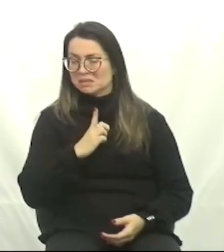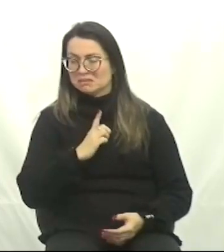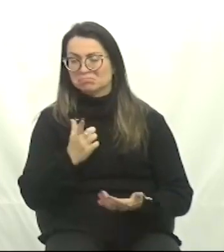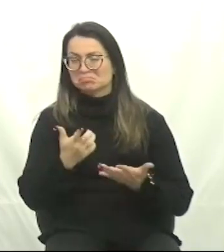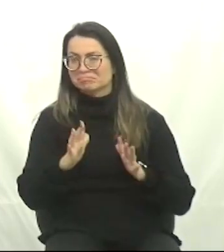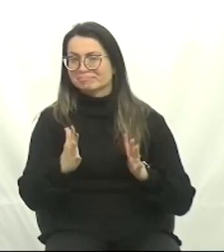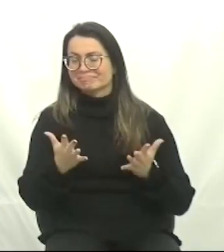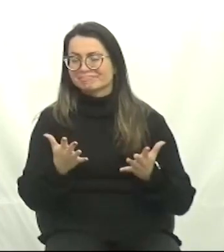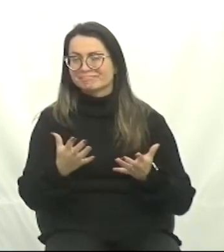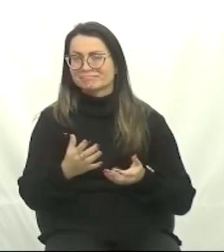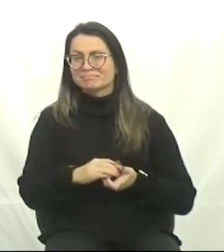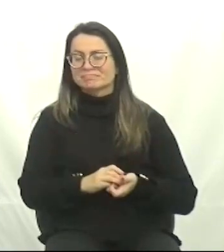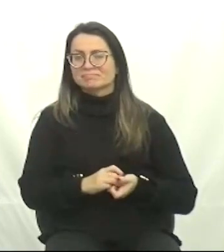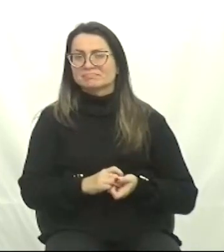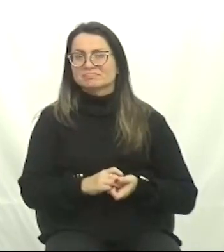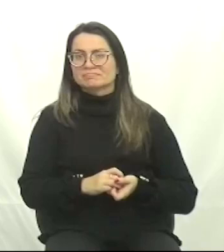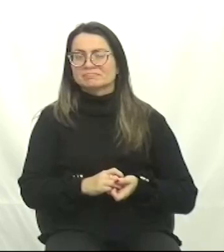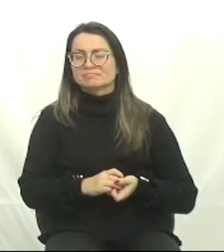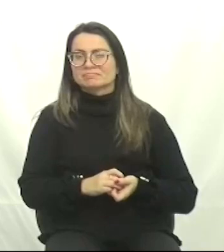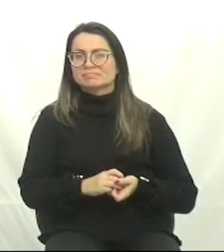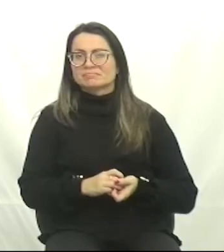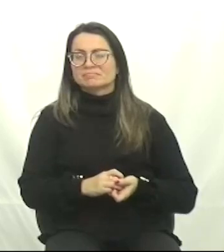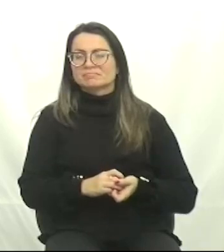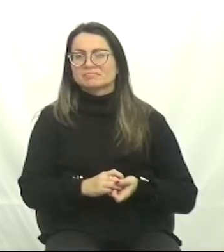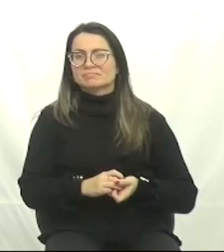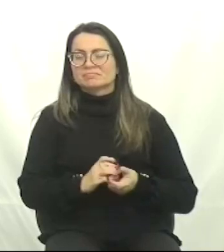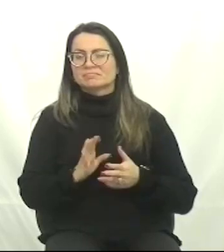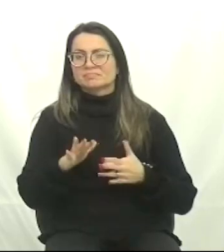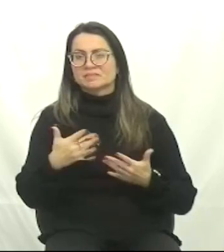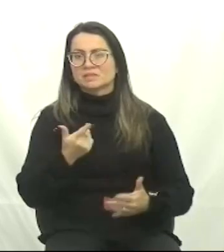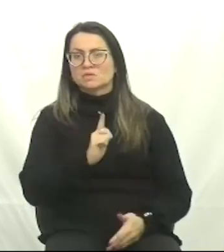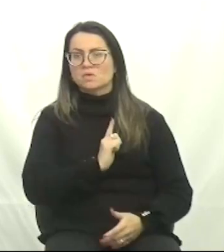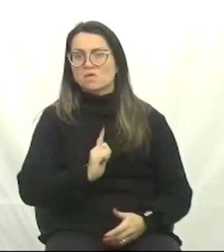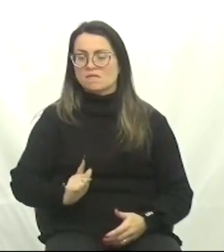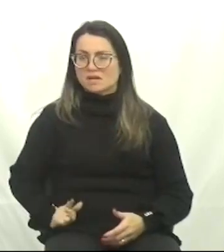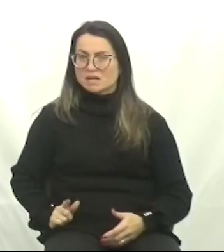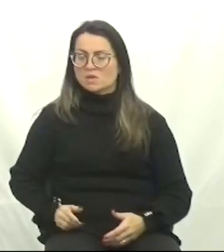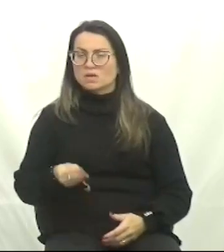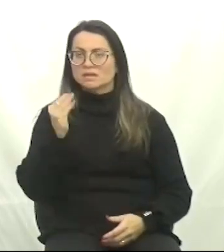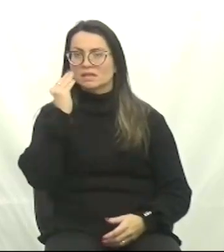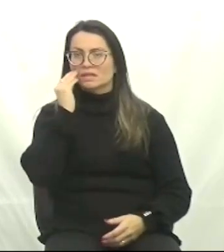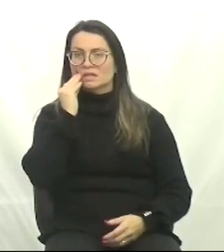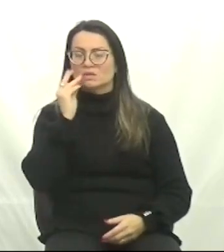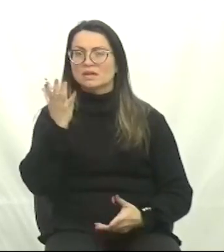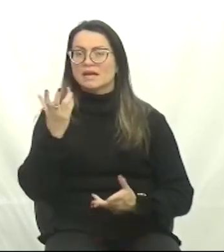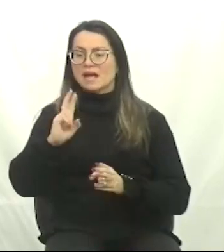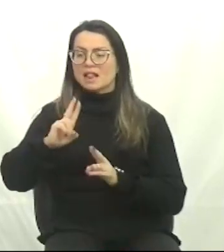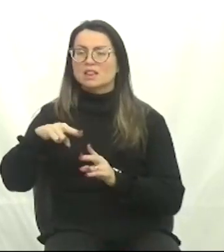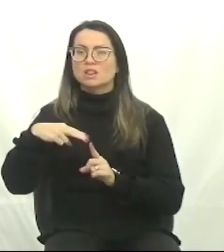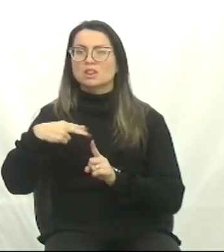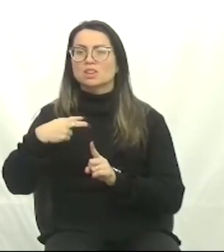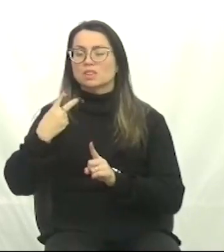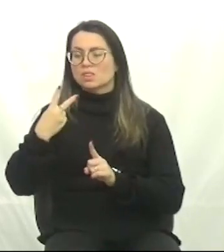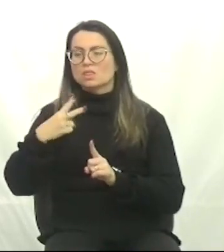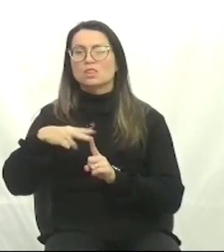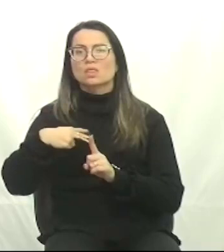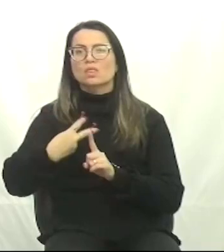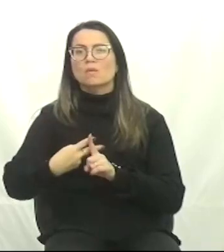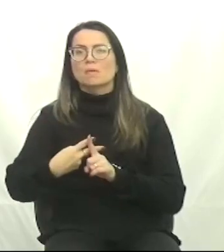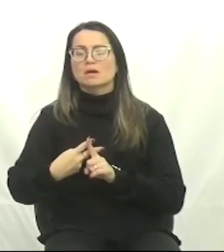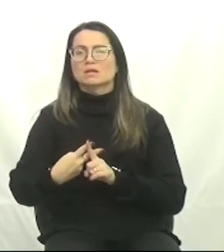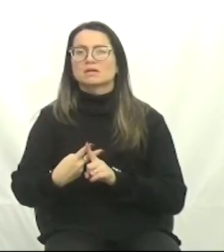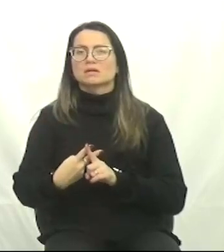tentar conciliar, propôs dobrar esse valor, contrariando o que diz lá a Constituição Federal, né?